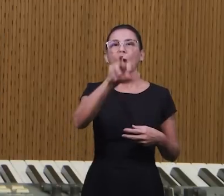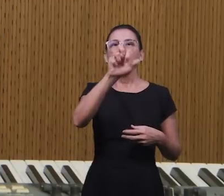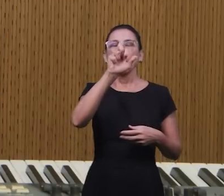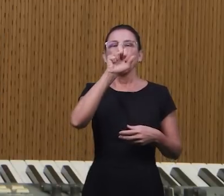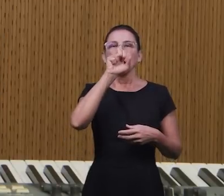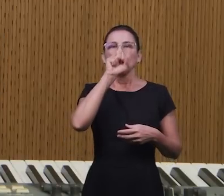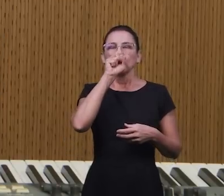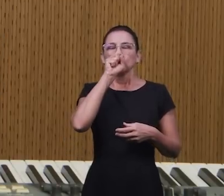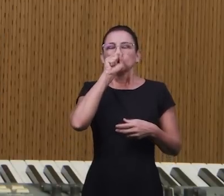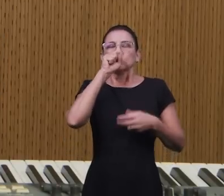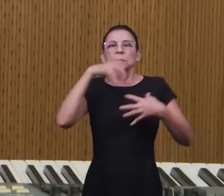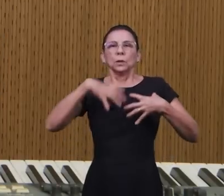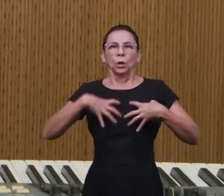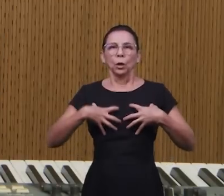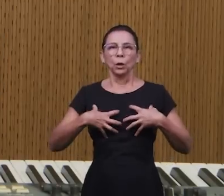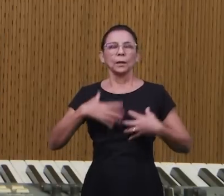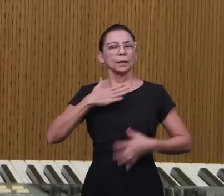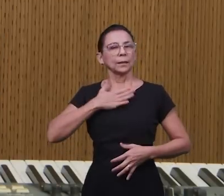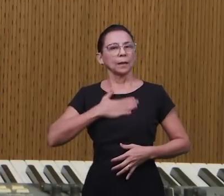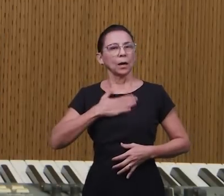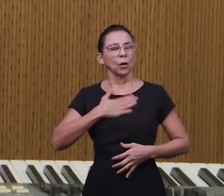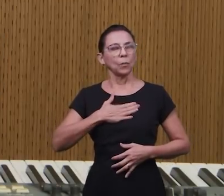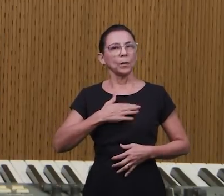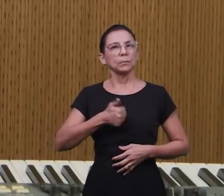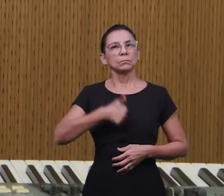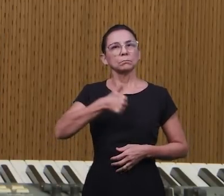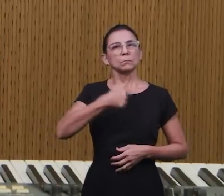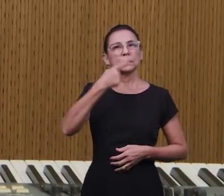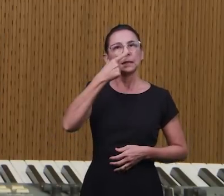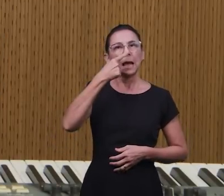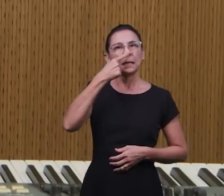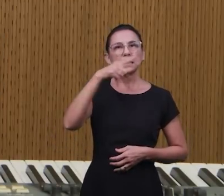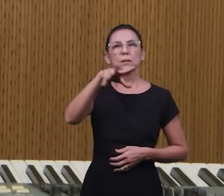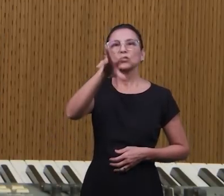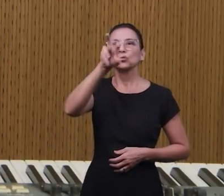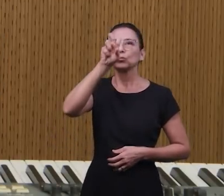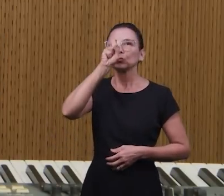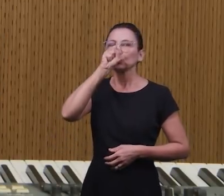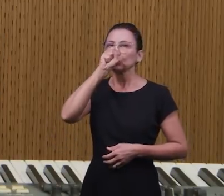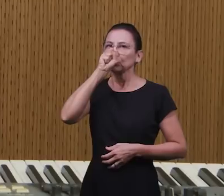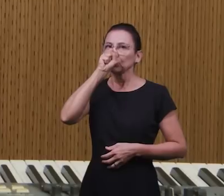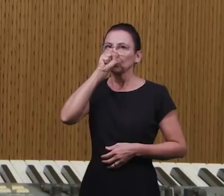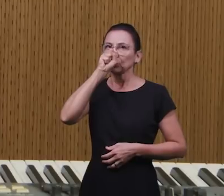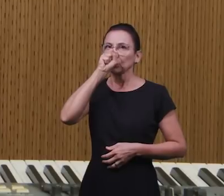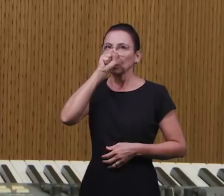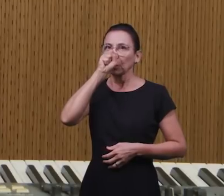tranquila, pelo nariz, ou utilizar esse recurso de uma respiração